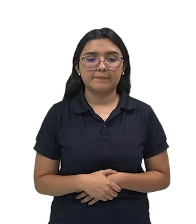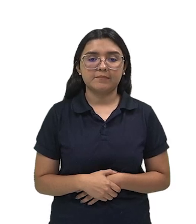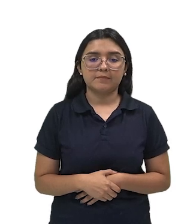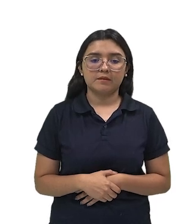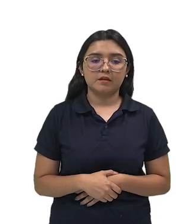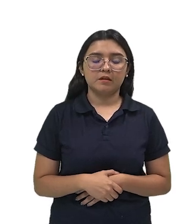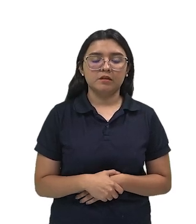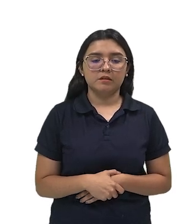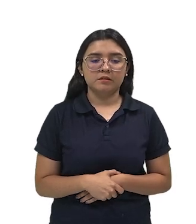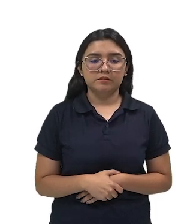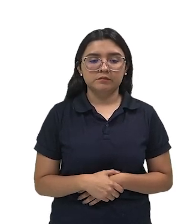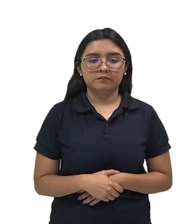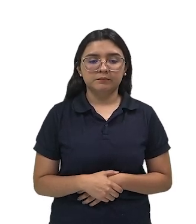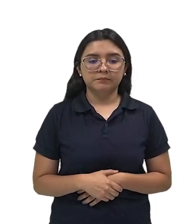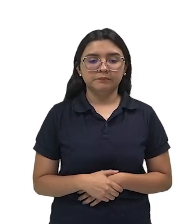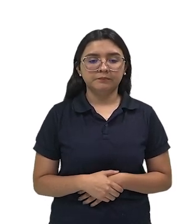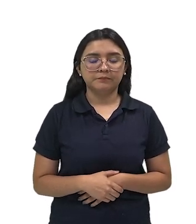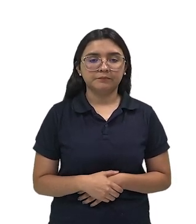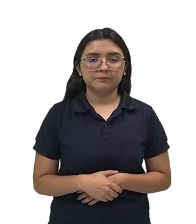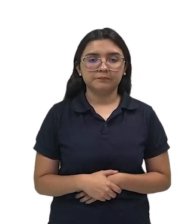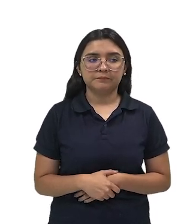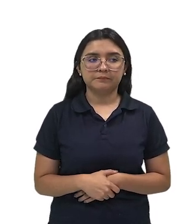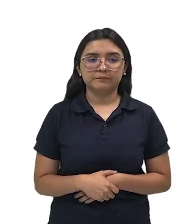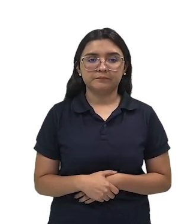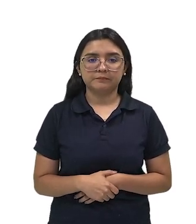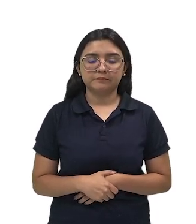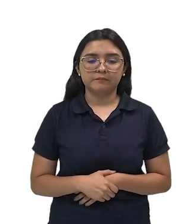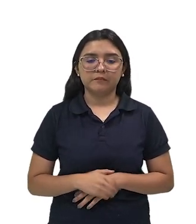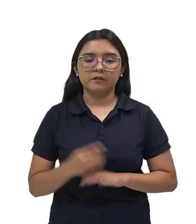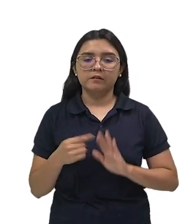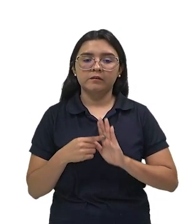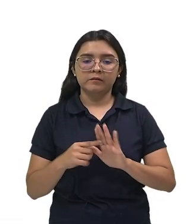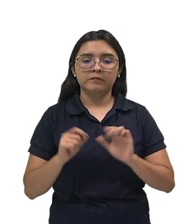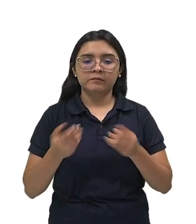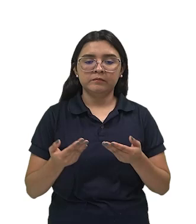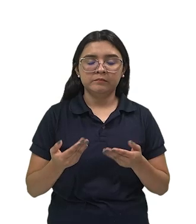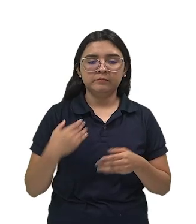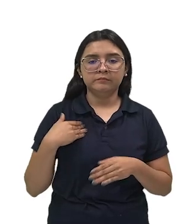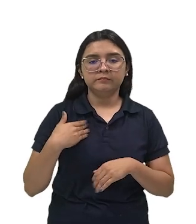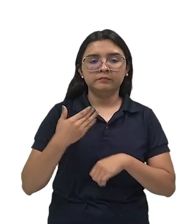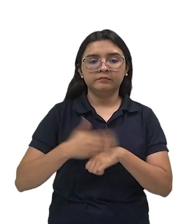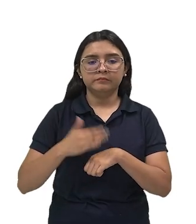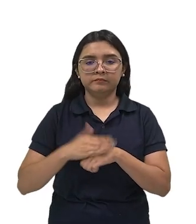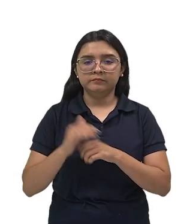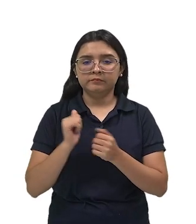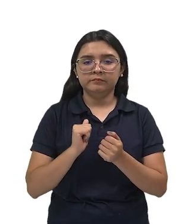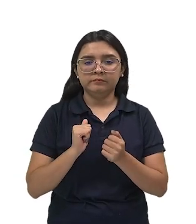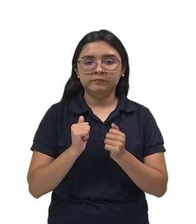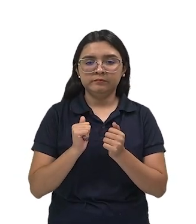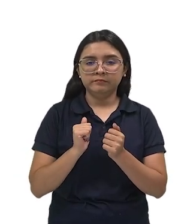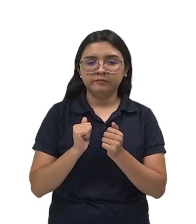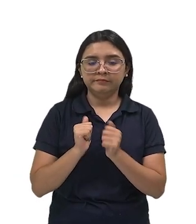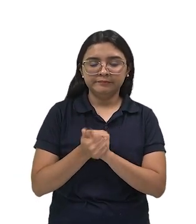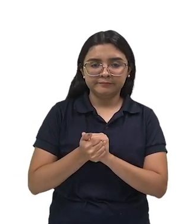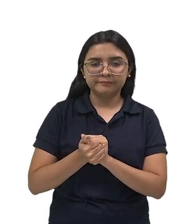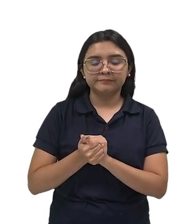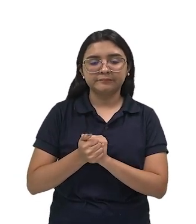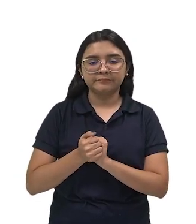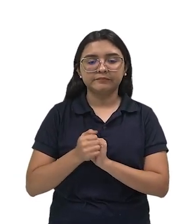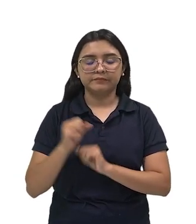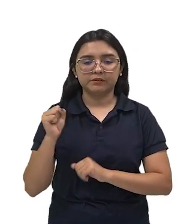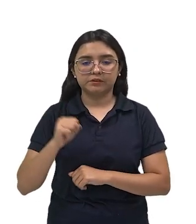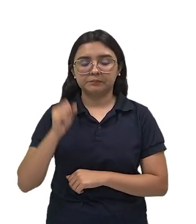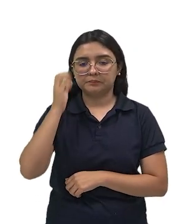vai retratar exatamente a questão da prática de esporte? Vai. Ela vai retratar,